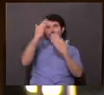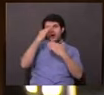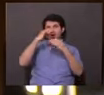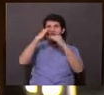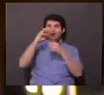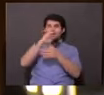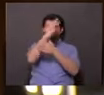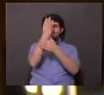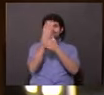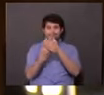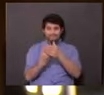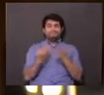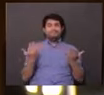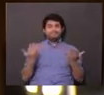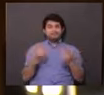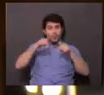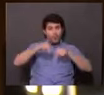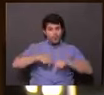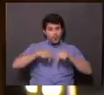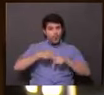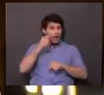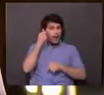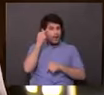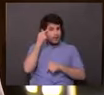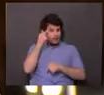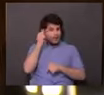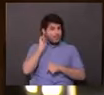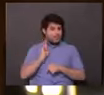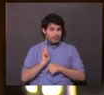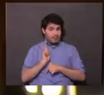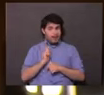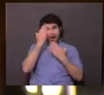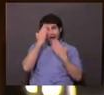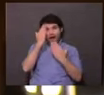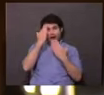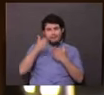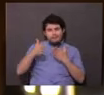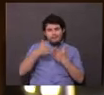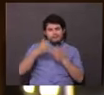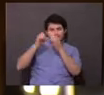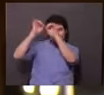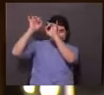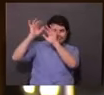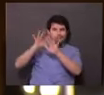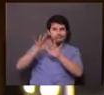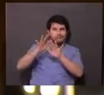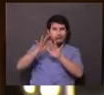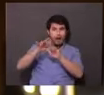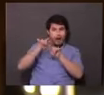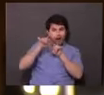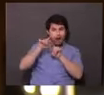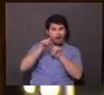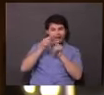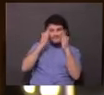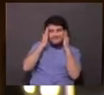Santíssima Trindade. Hoje, quinta-feira, contemplamos os mistérios luminosos. Neles,